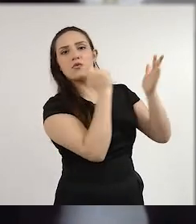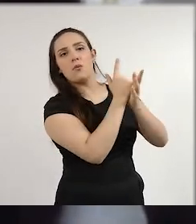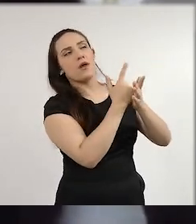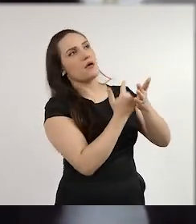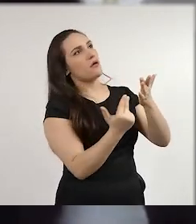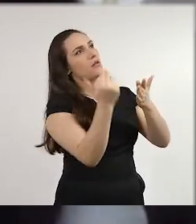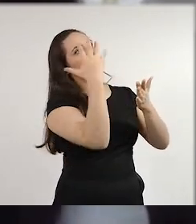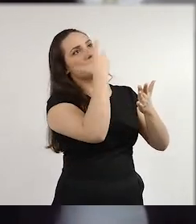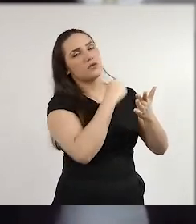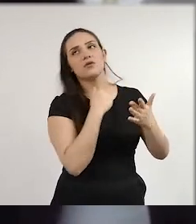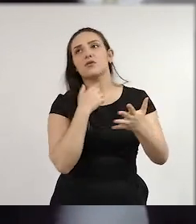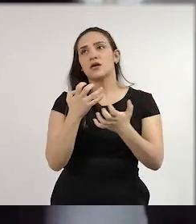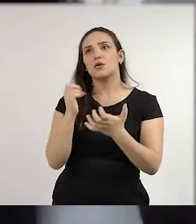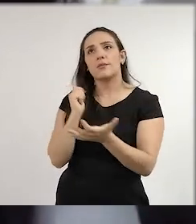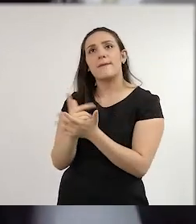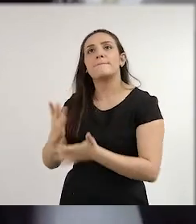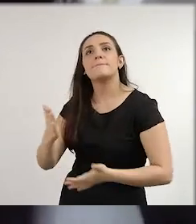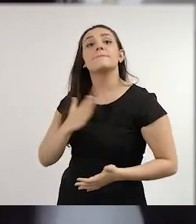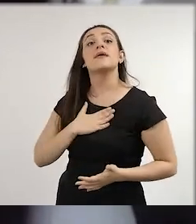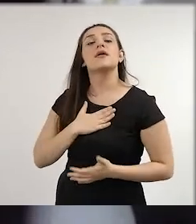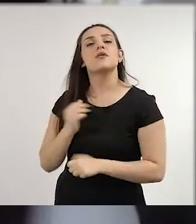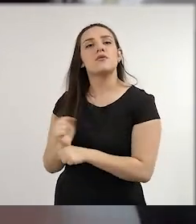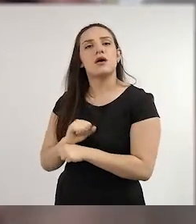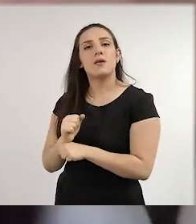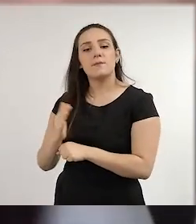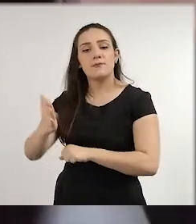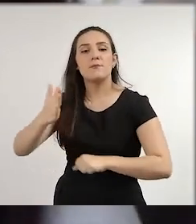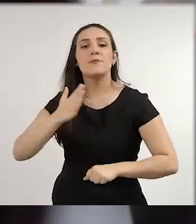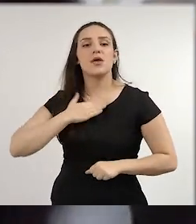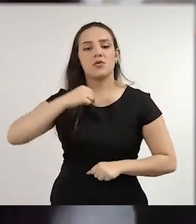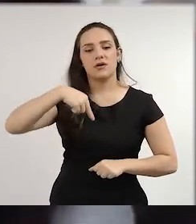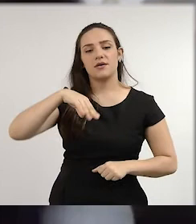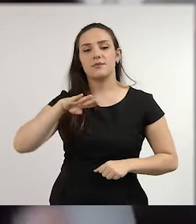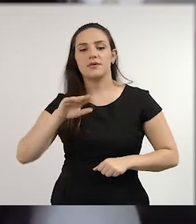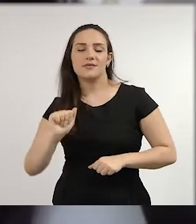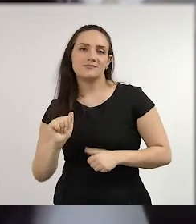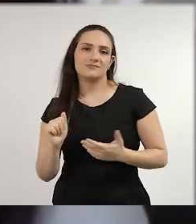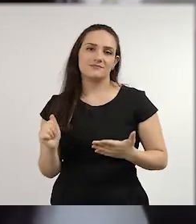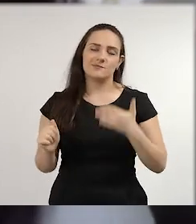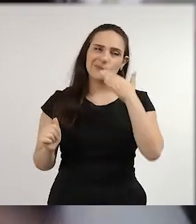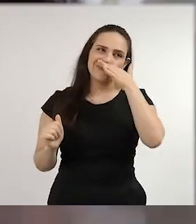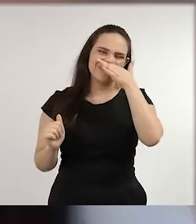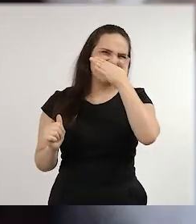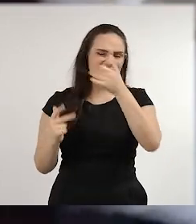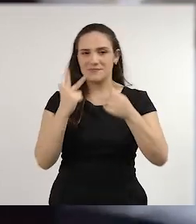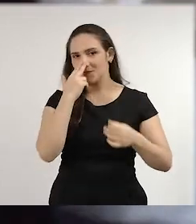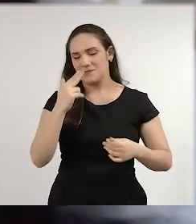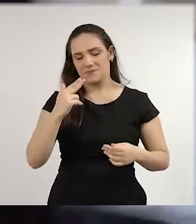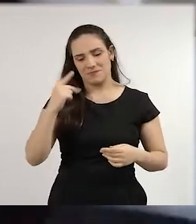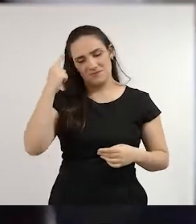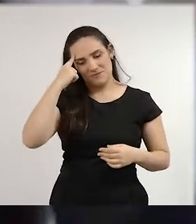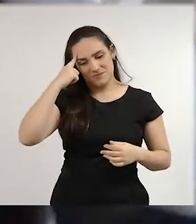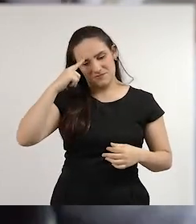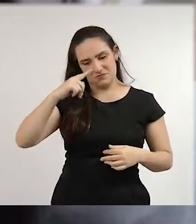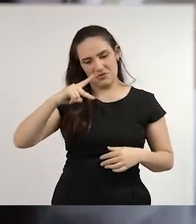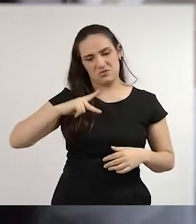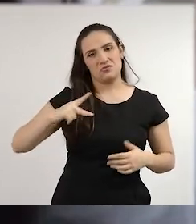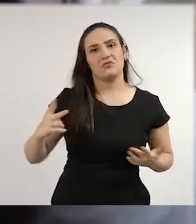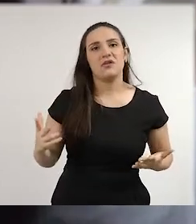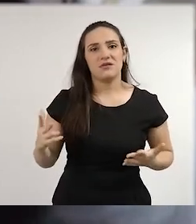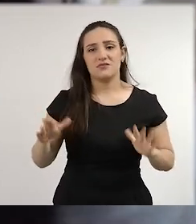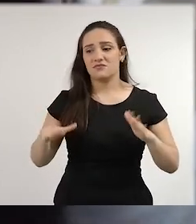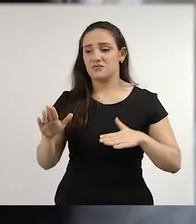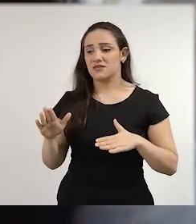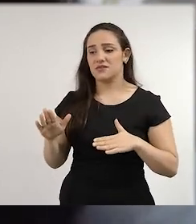apartamento, eu quero comprar o meu carro, eu quero fazer o meu MBA. Então, existe os dois lados, quem não tem nada e